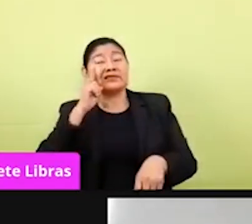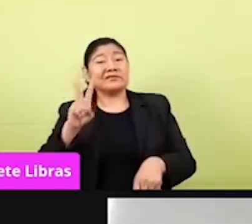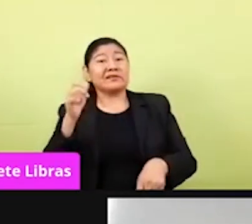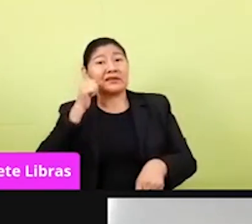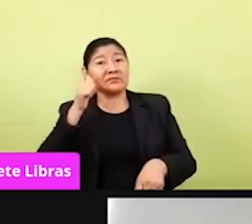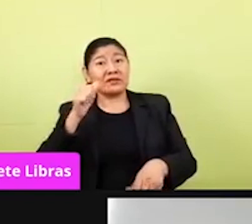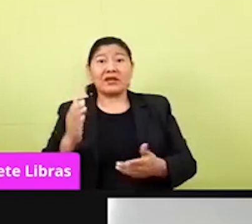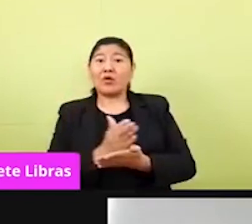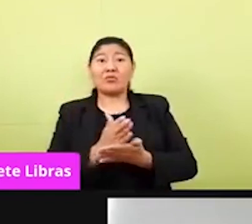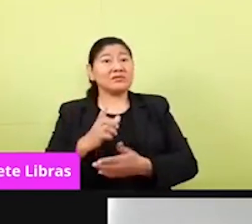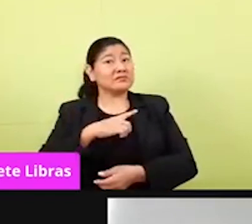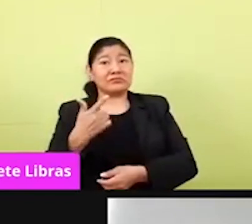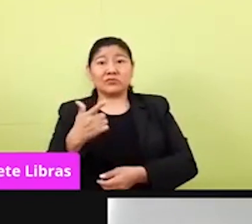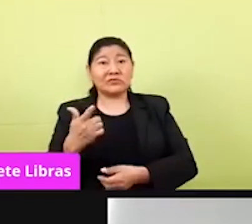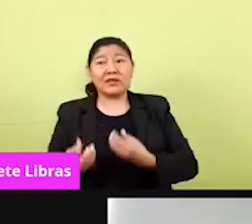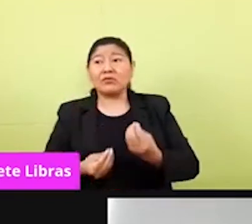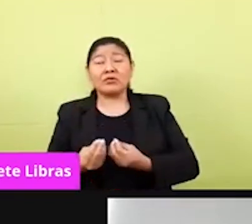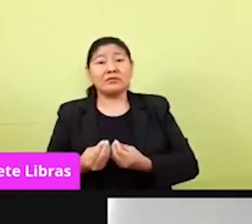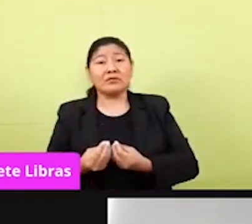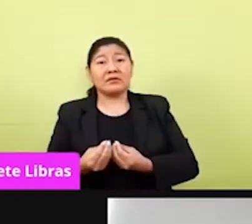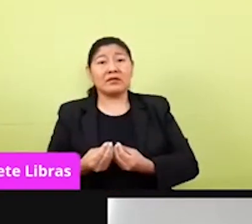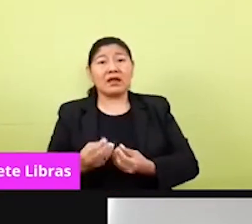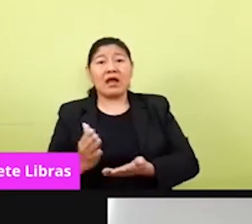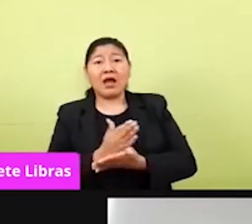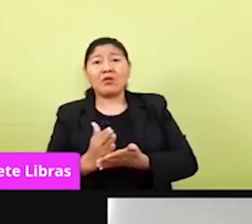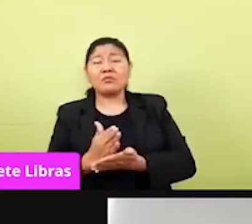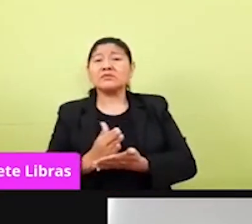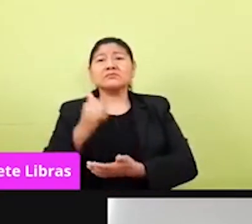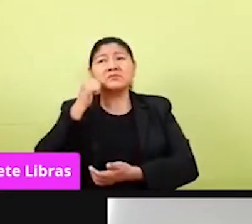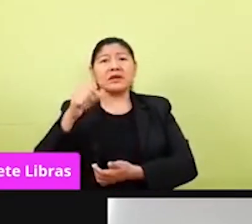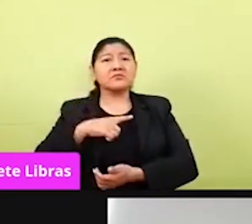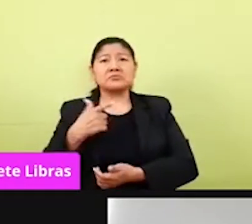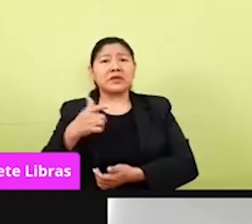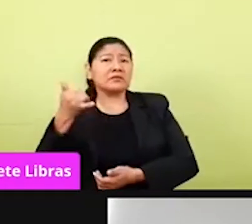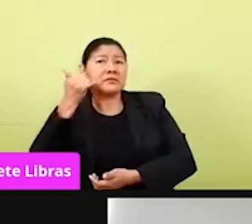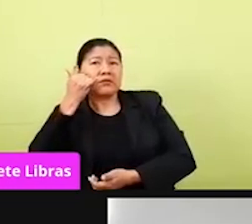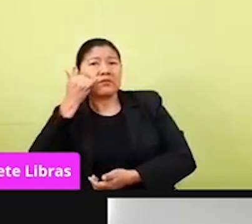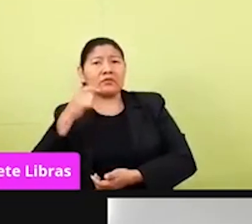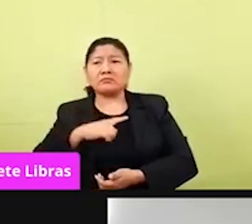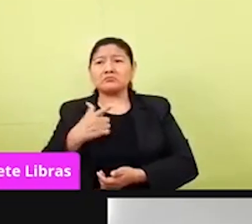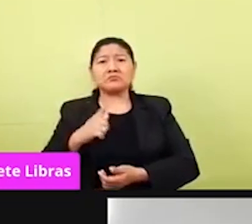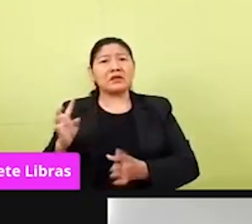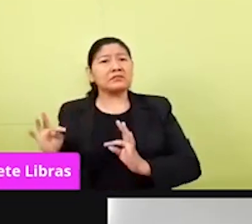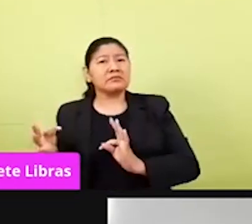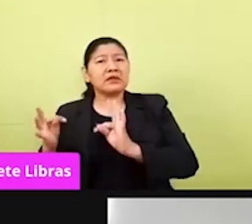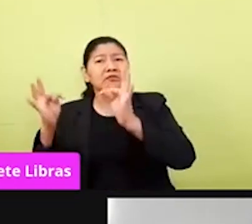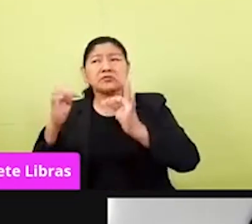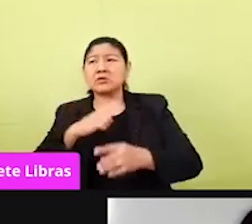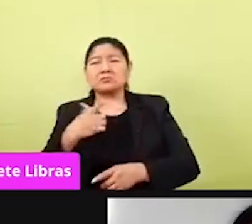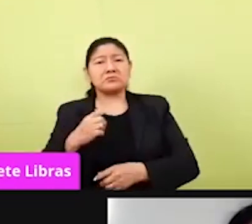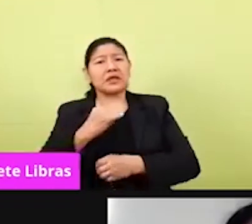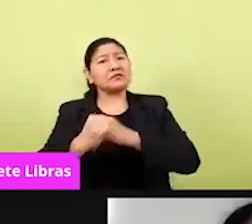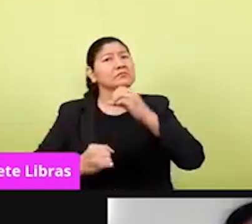vamos criar canais de denúncia online. Nem todas as mulheres têm acesso. Então, já começa por aí. O barco já é diferente aí, né?